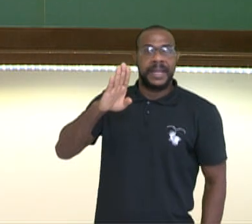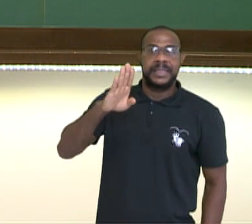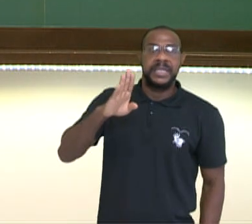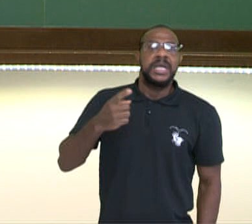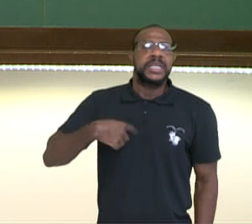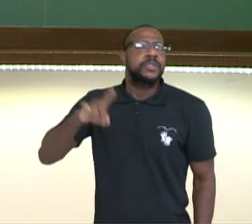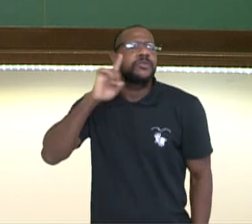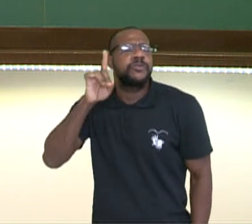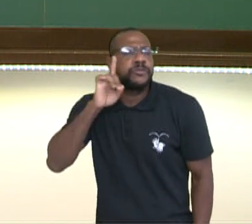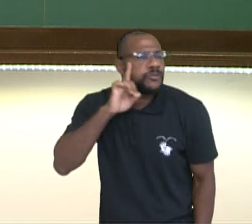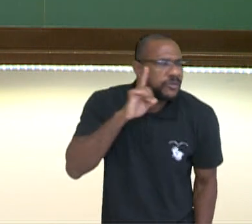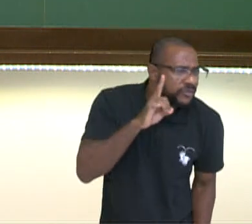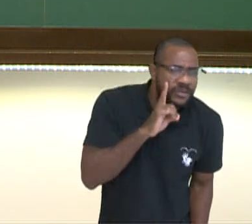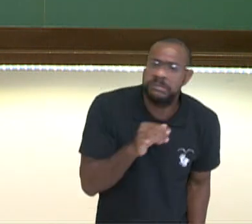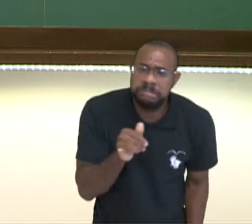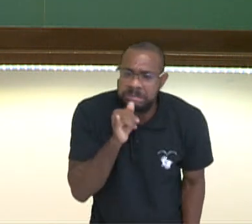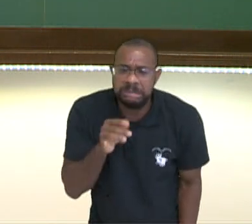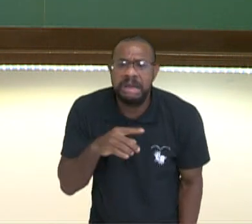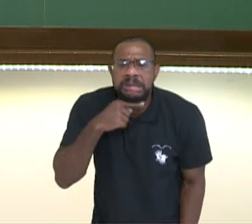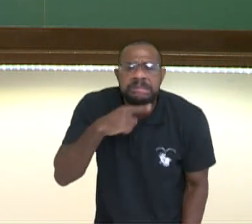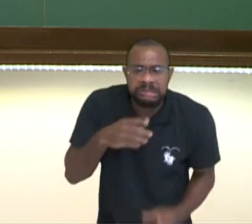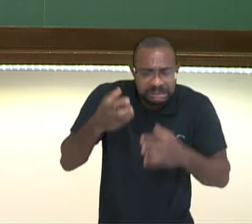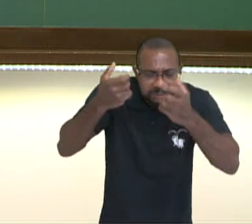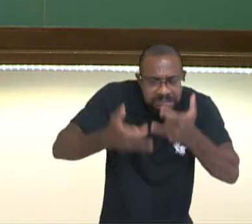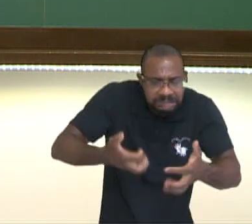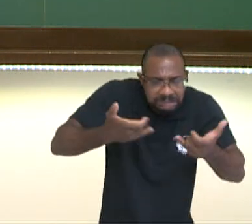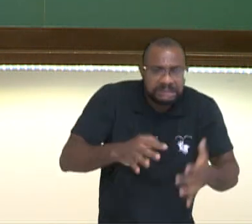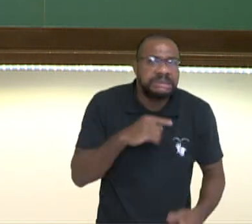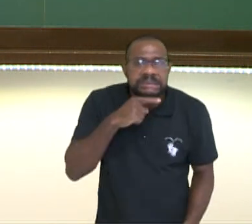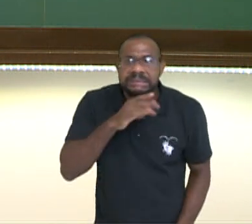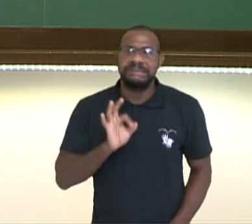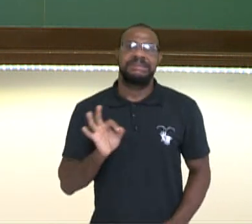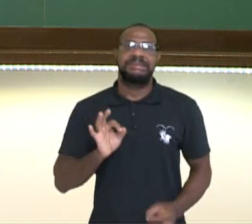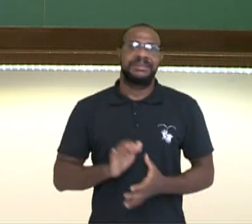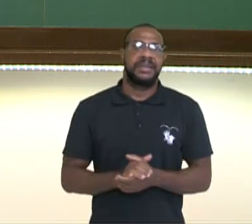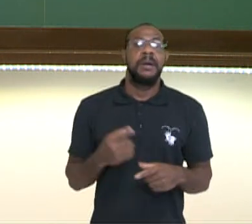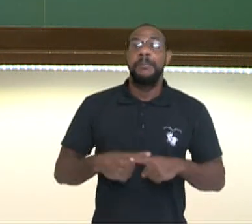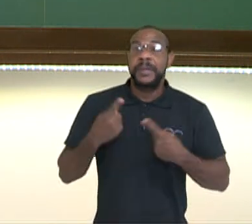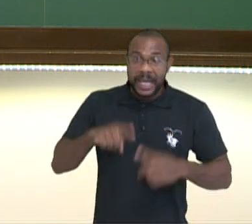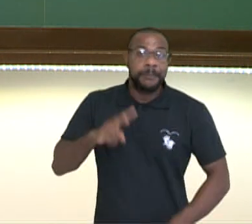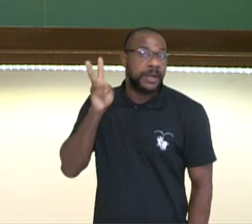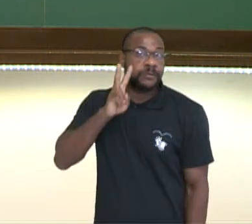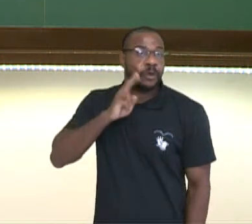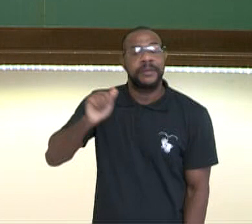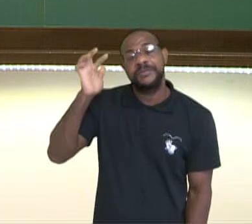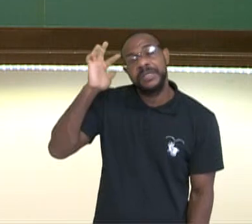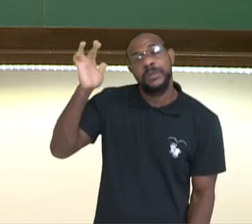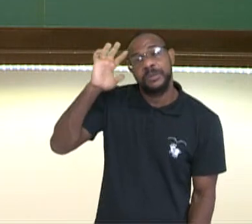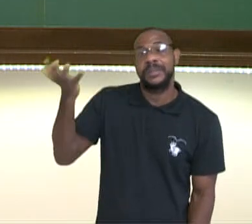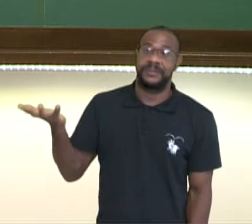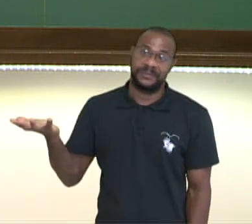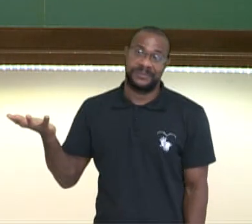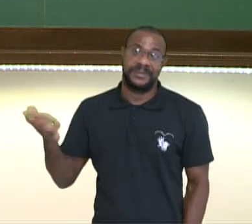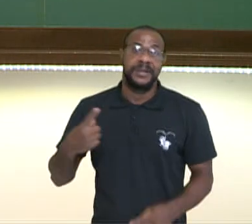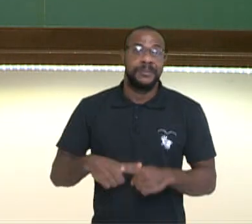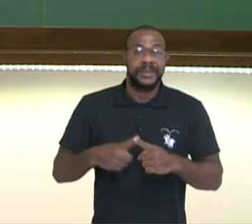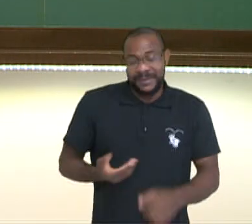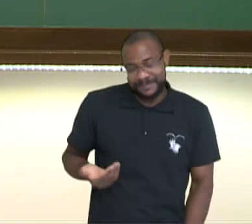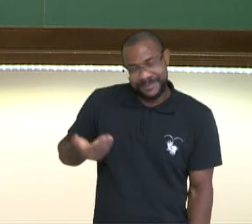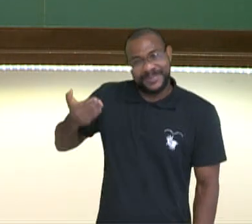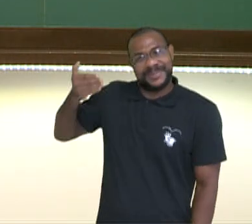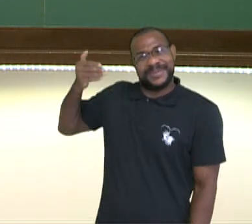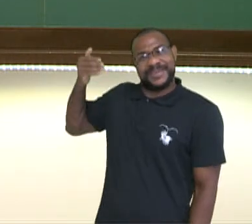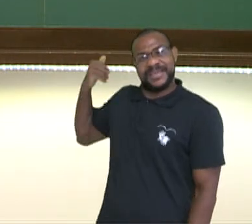dia, explicar conceitualmente. É uma explicação fundamental que muitas sociedades abordaram no início da